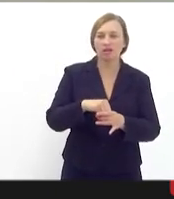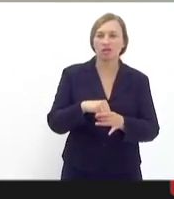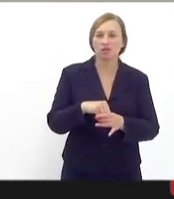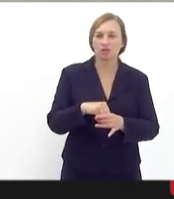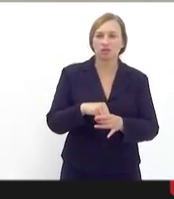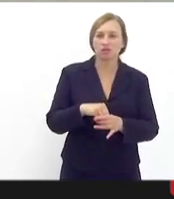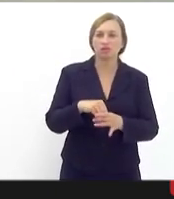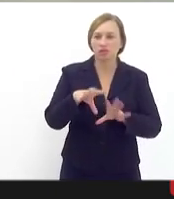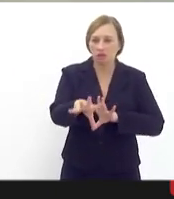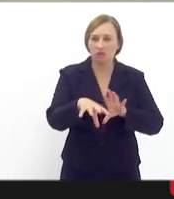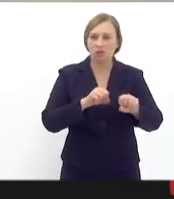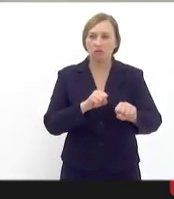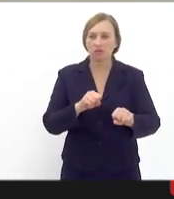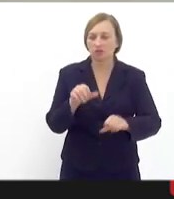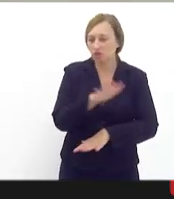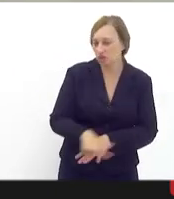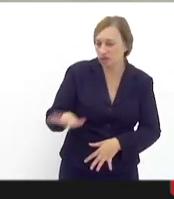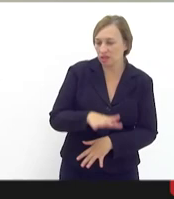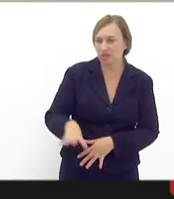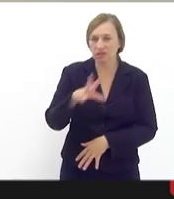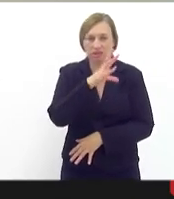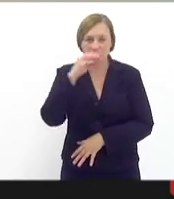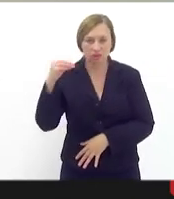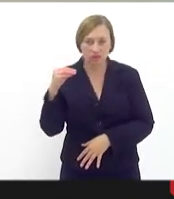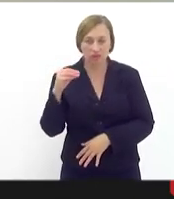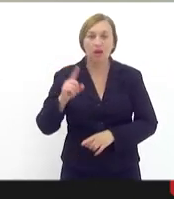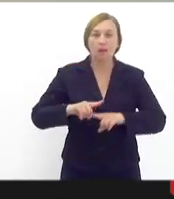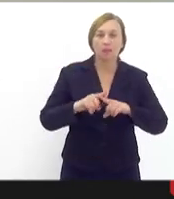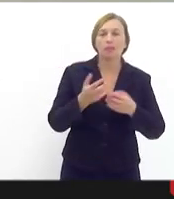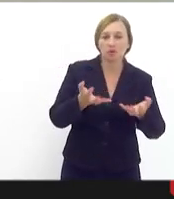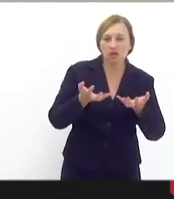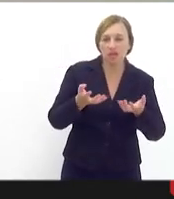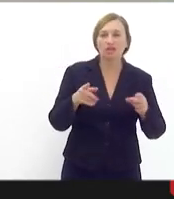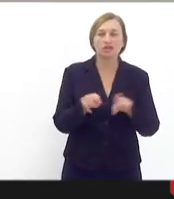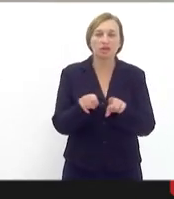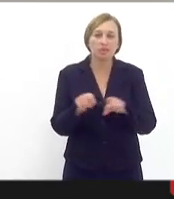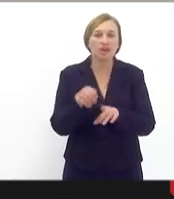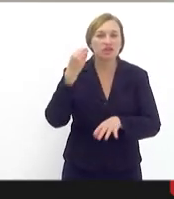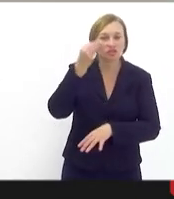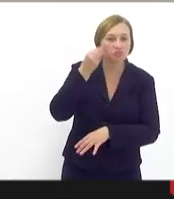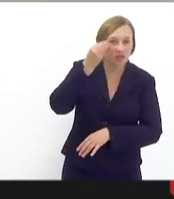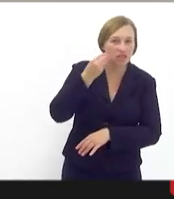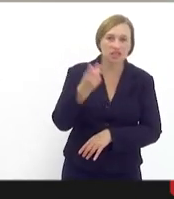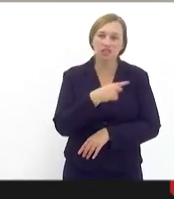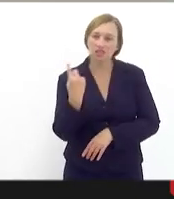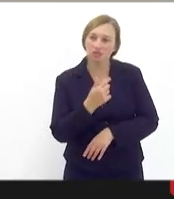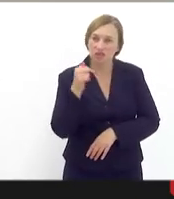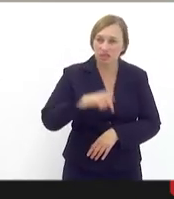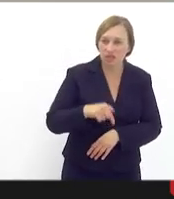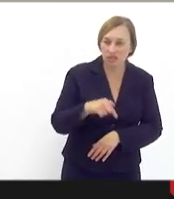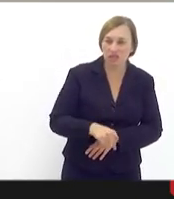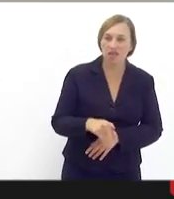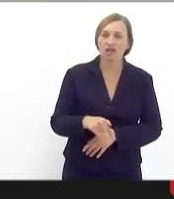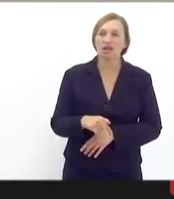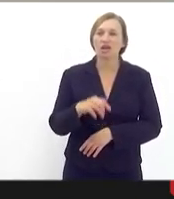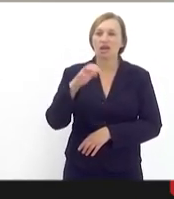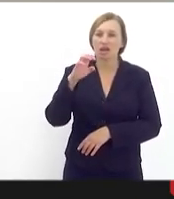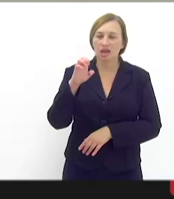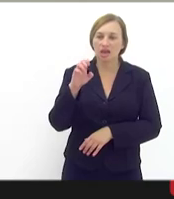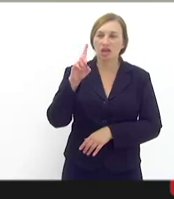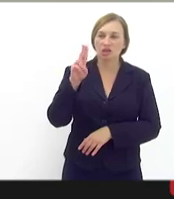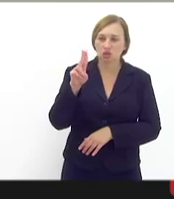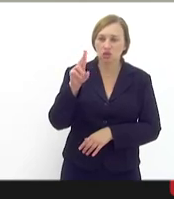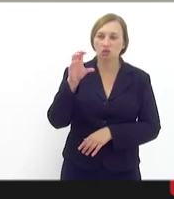da formação de crianças e adolescentes. Mas eu queria trazer também uma experiência que nós aqui no Educamídia tivemos, no Palavra Aberta,